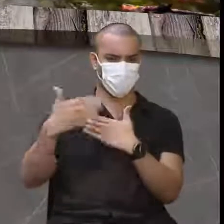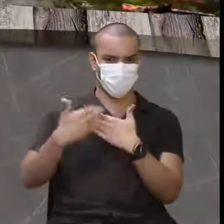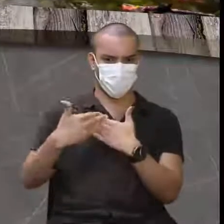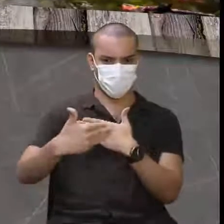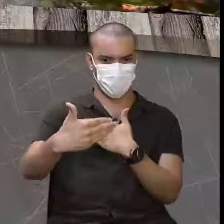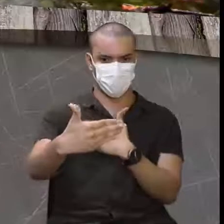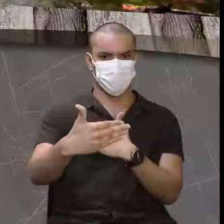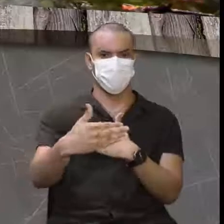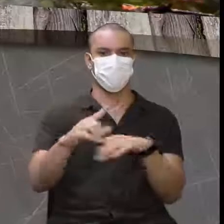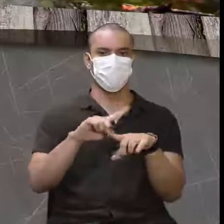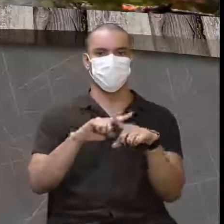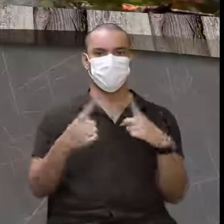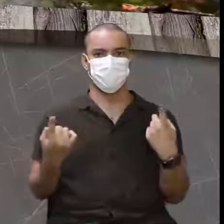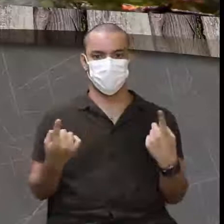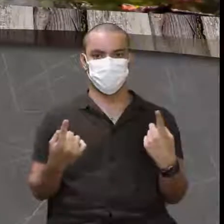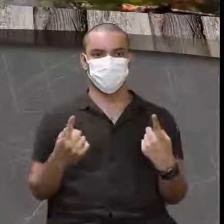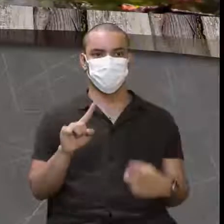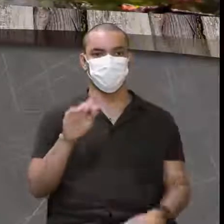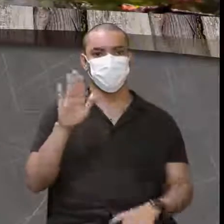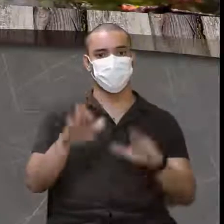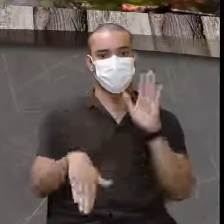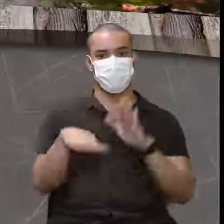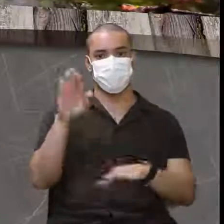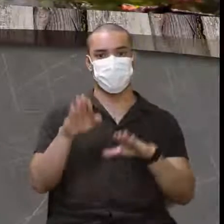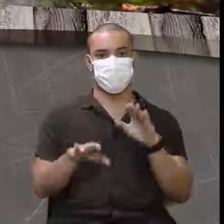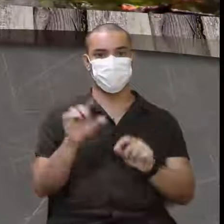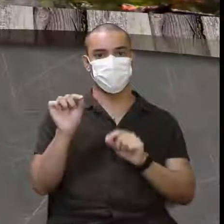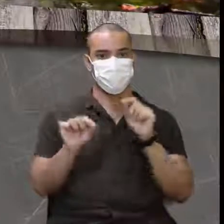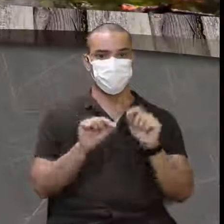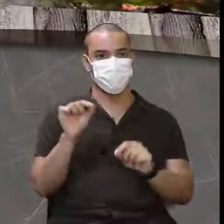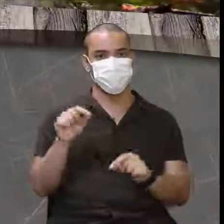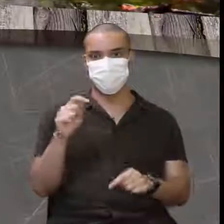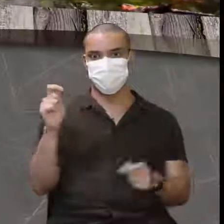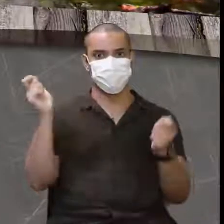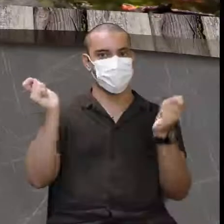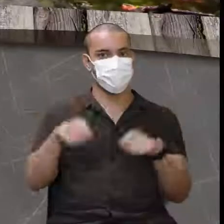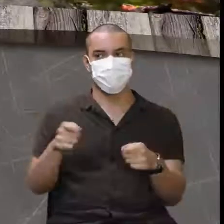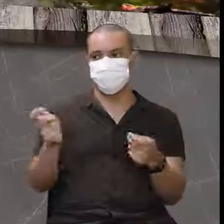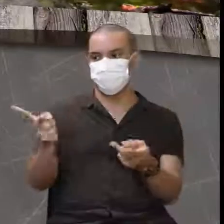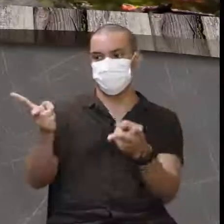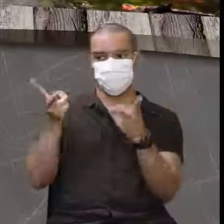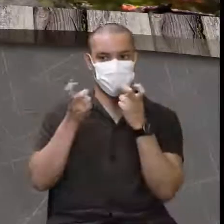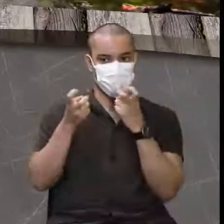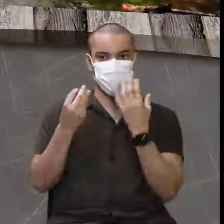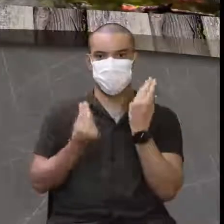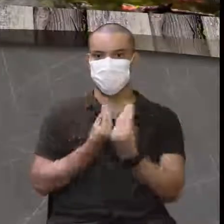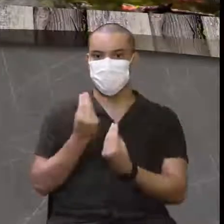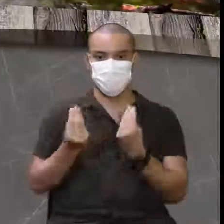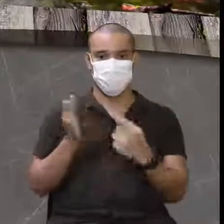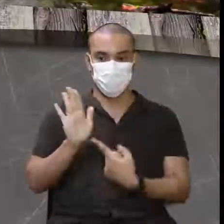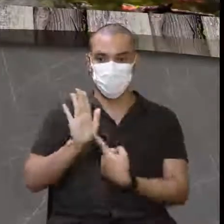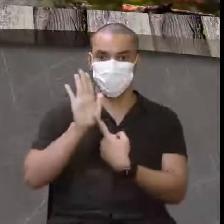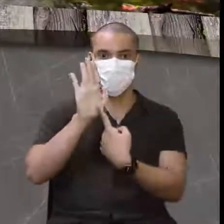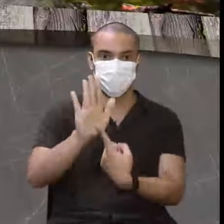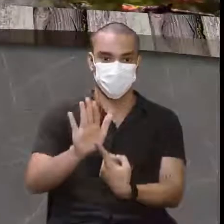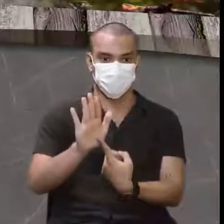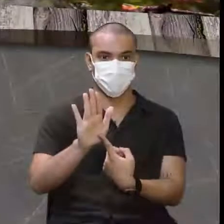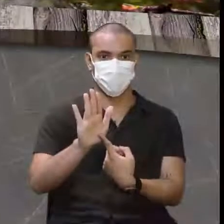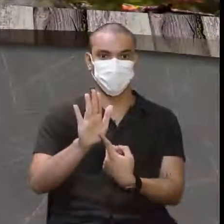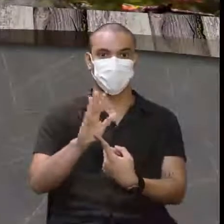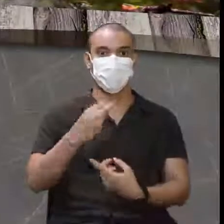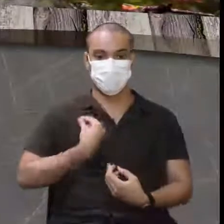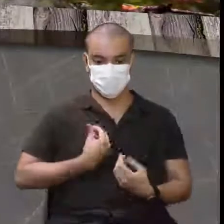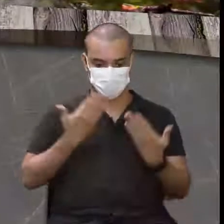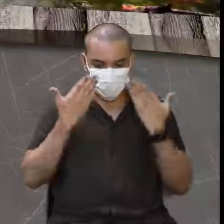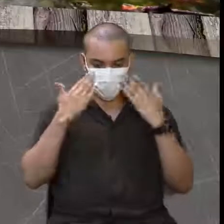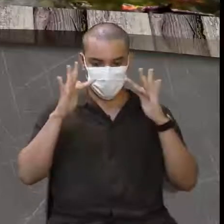Calma. Mas elas, às vezes, elas se tornam imperceptíveis, elas não manifestam um fenótipo. Elas estão